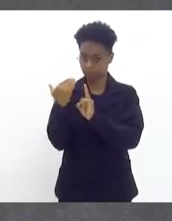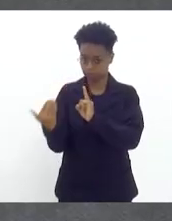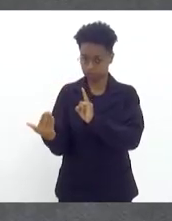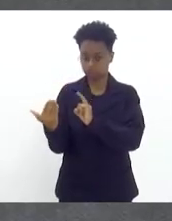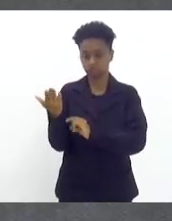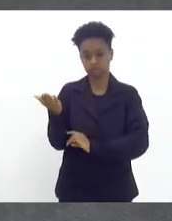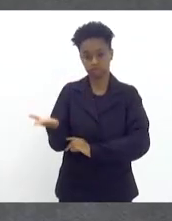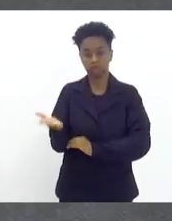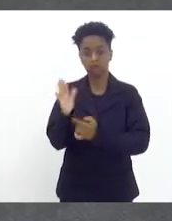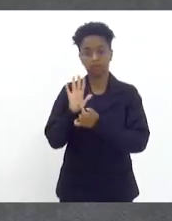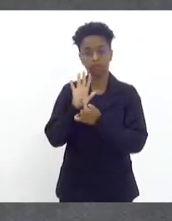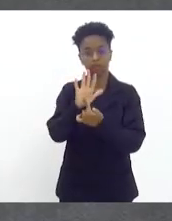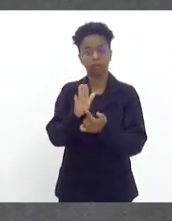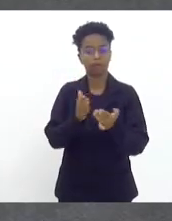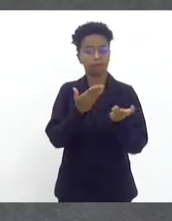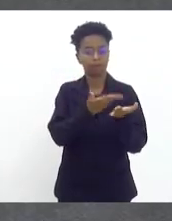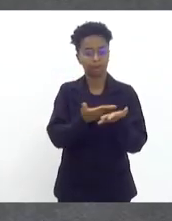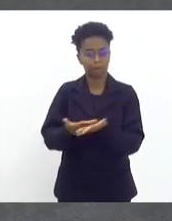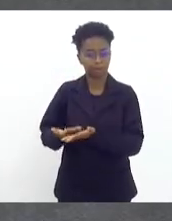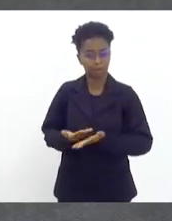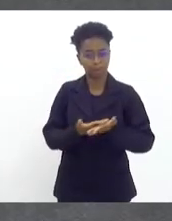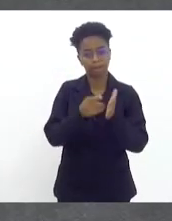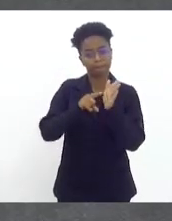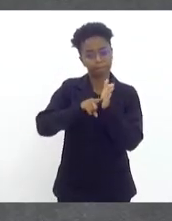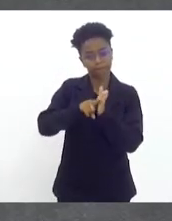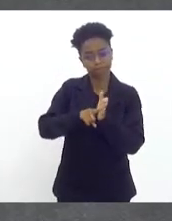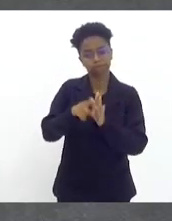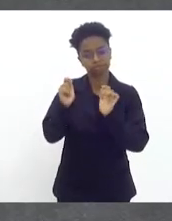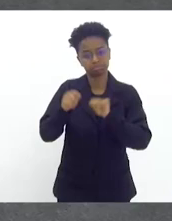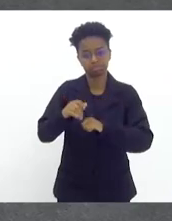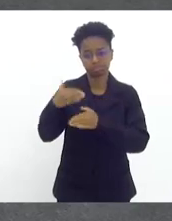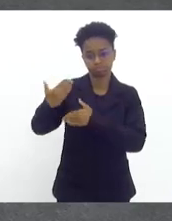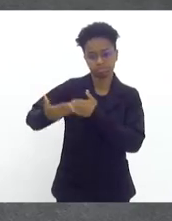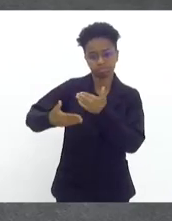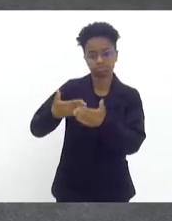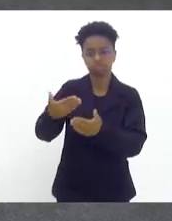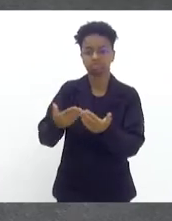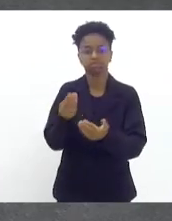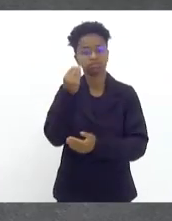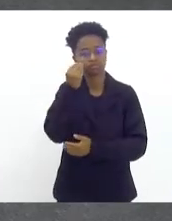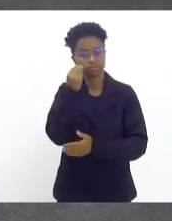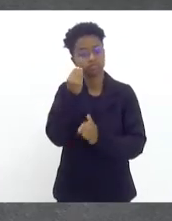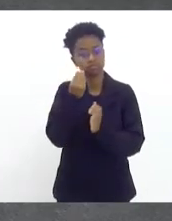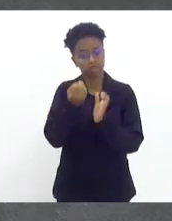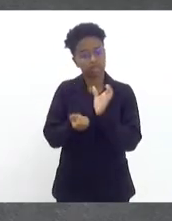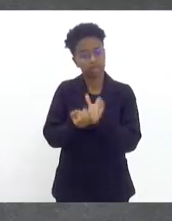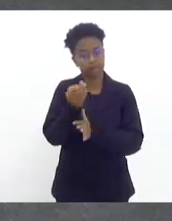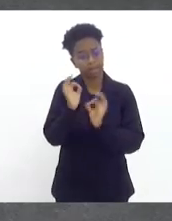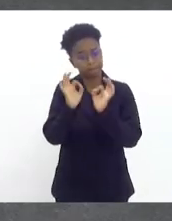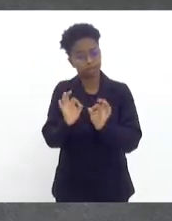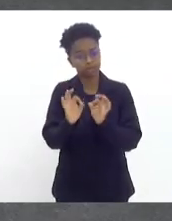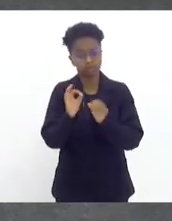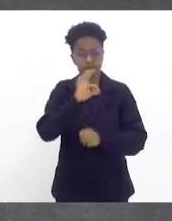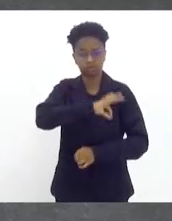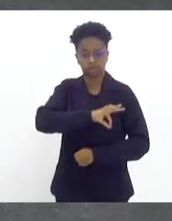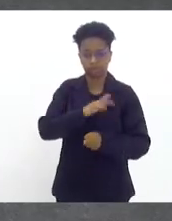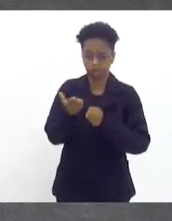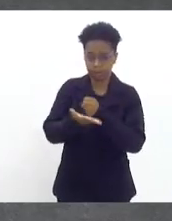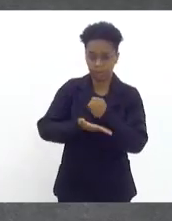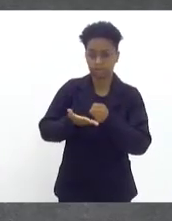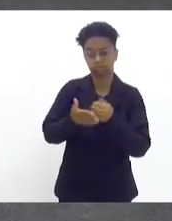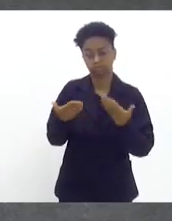apresentasse os estudos para que nós pudéssemos caminhar em direção à implementação do piso e o governador